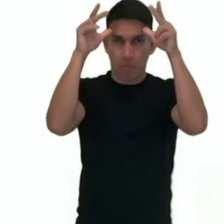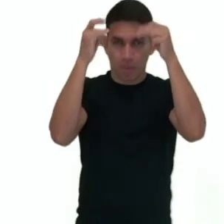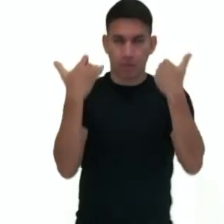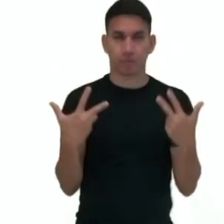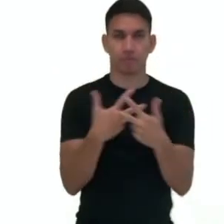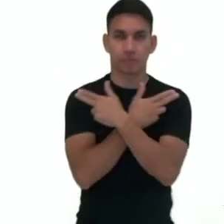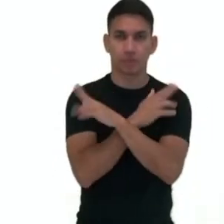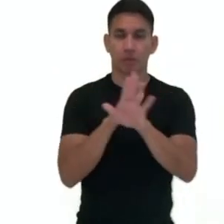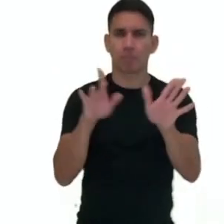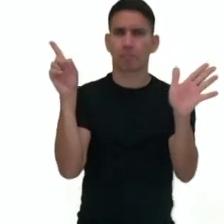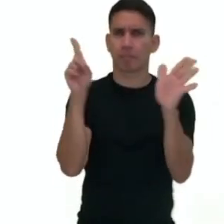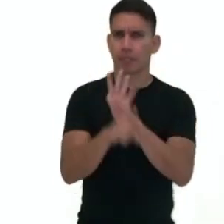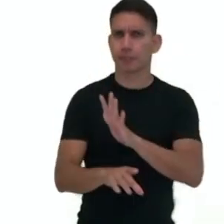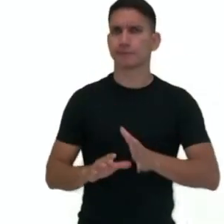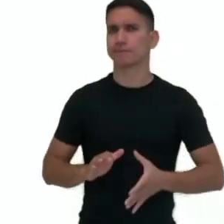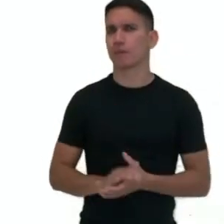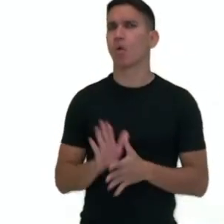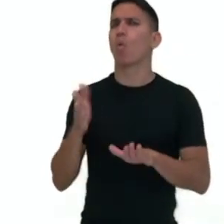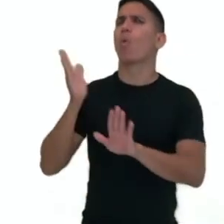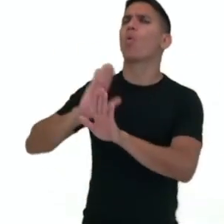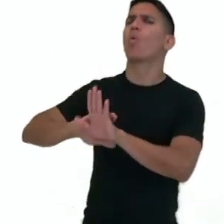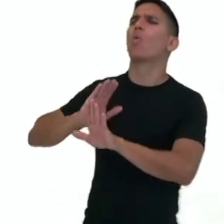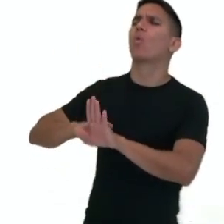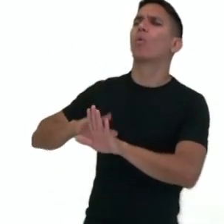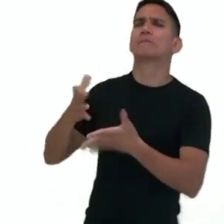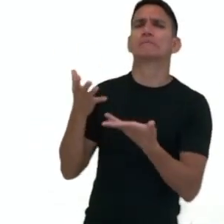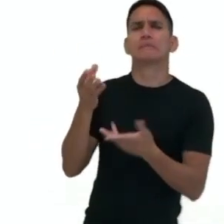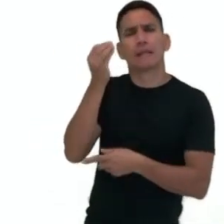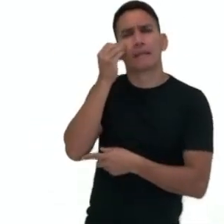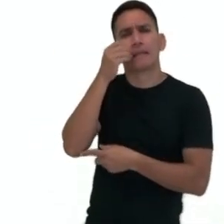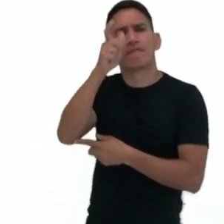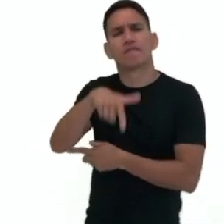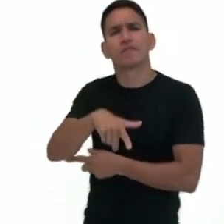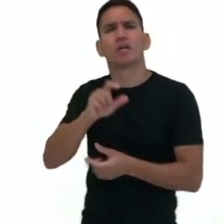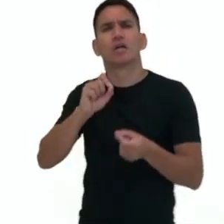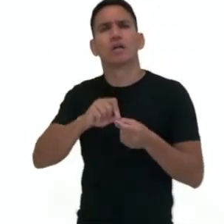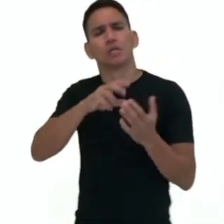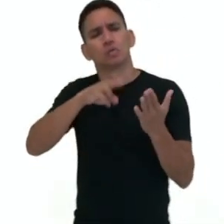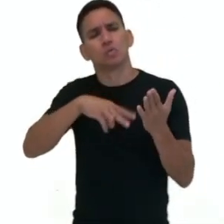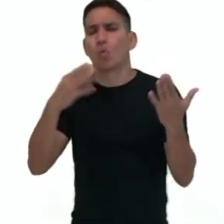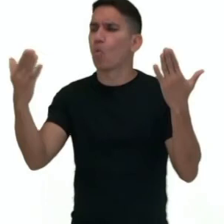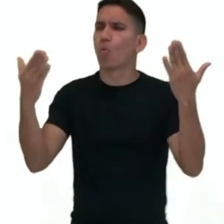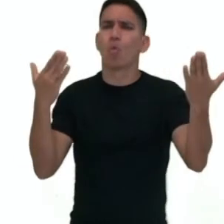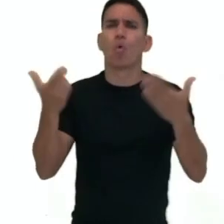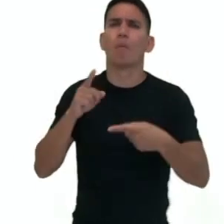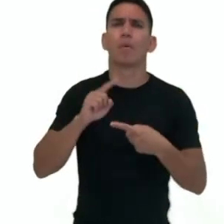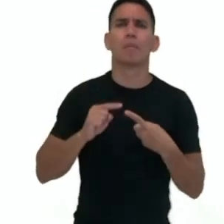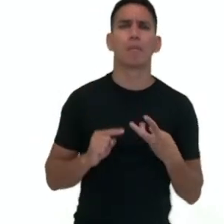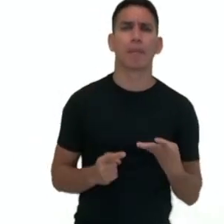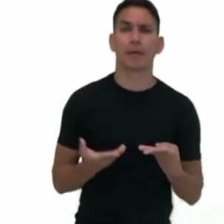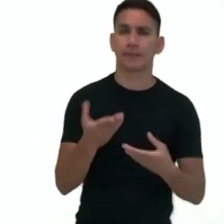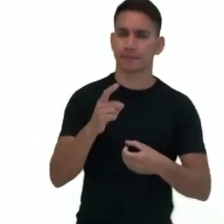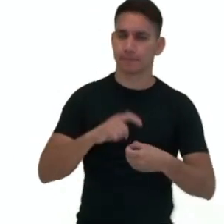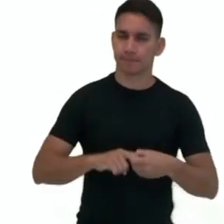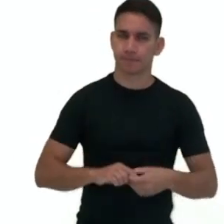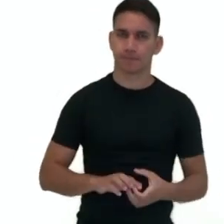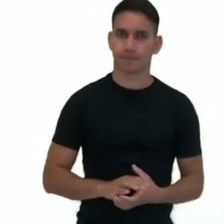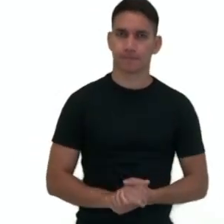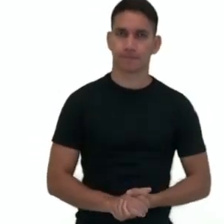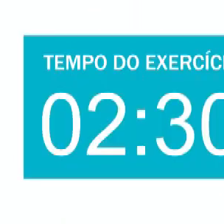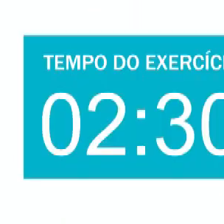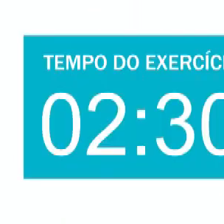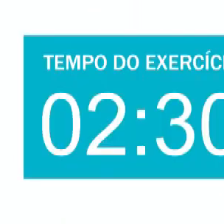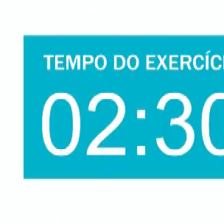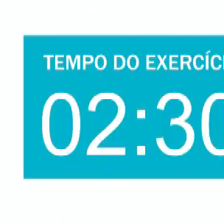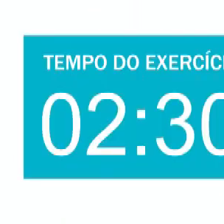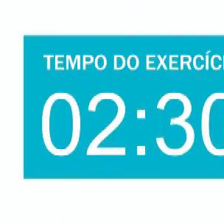de sentido o contador pretende provocar no leitor com as comparações que faz? Já voltamos.